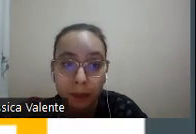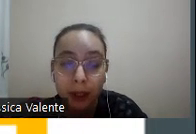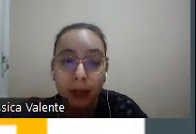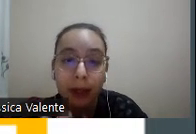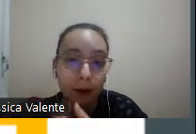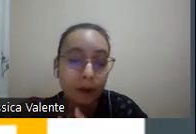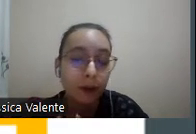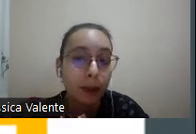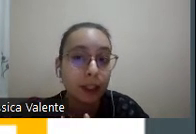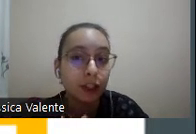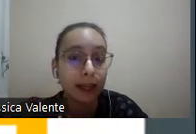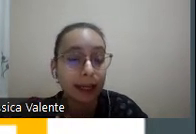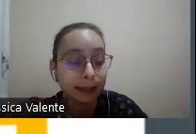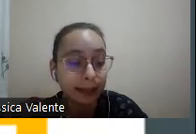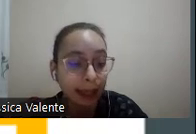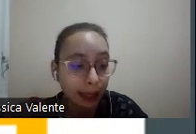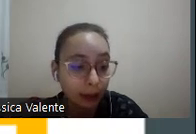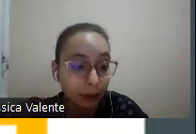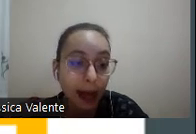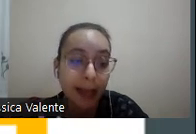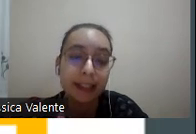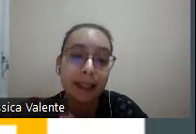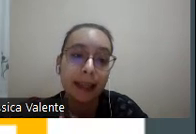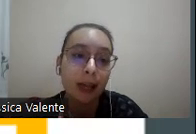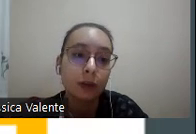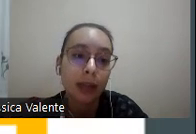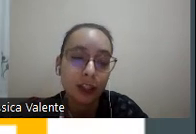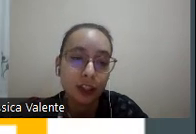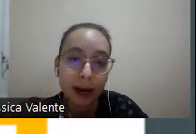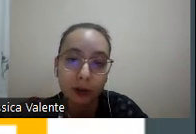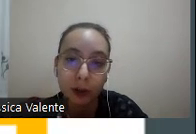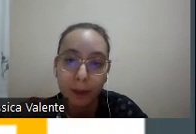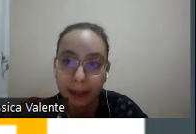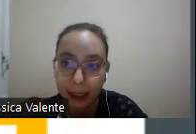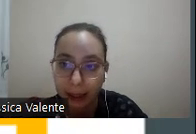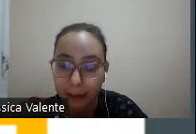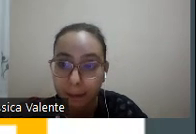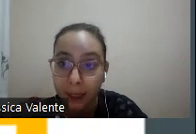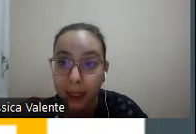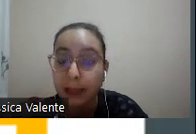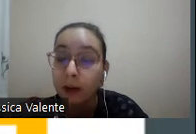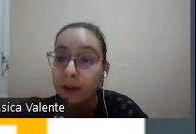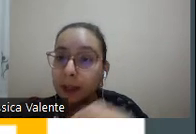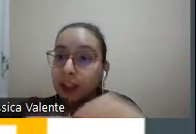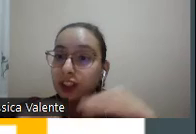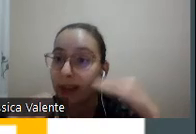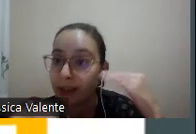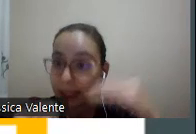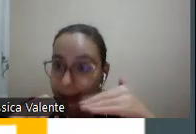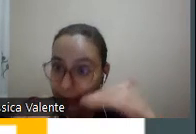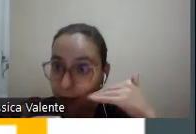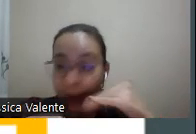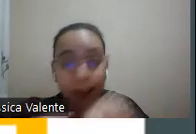depois, conforme a gente vai crescendo, a gente tem o teste de audiometria. Conforme a gente